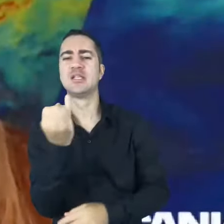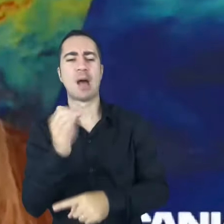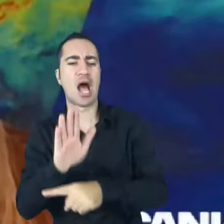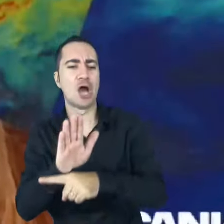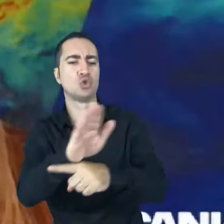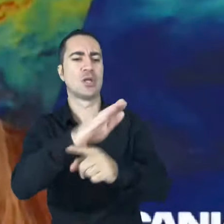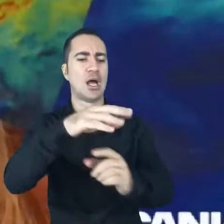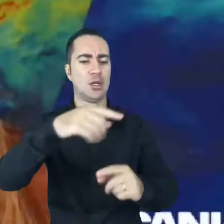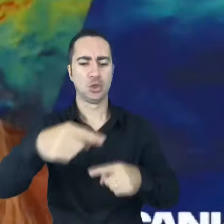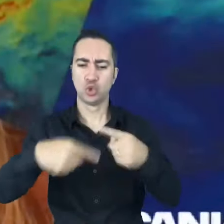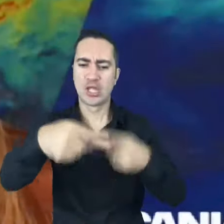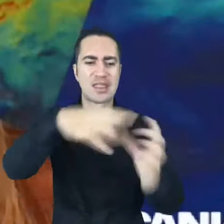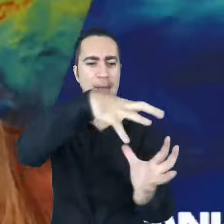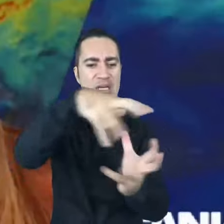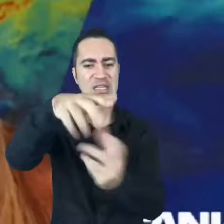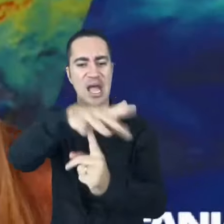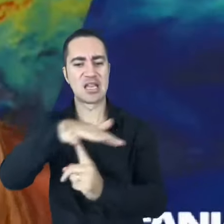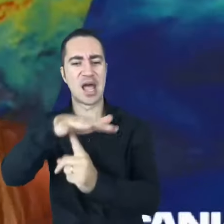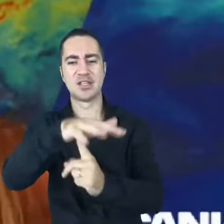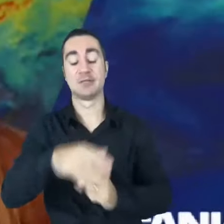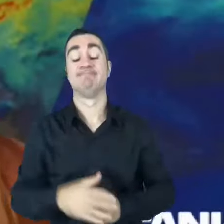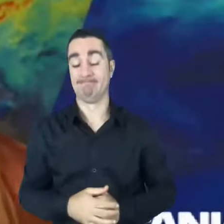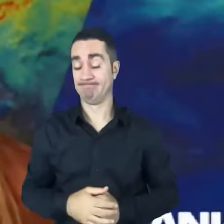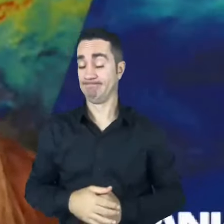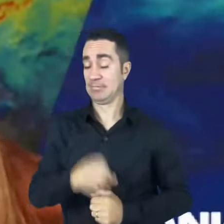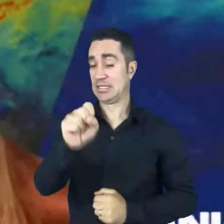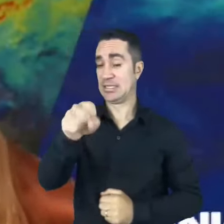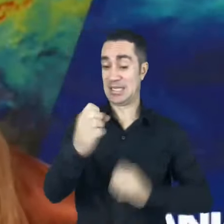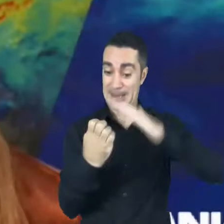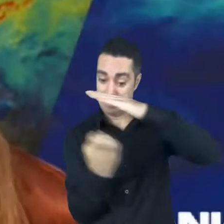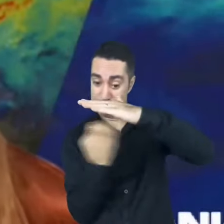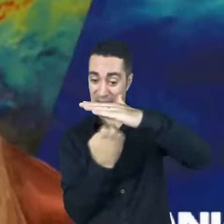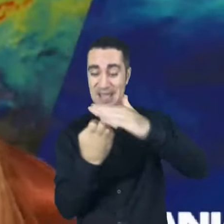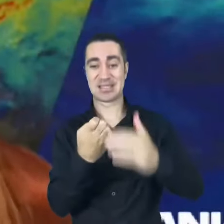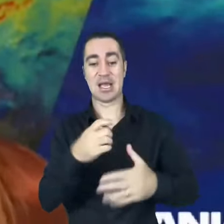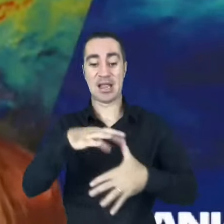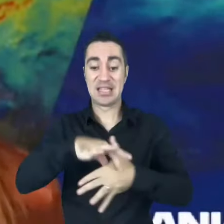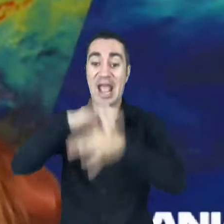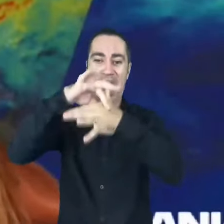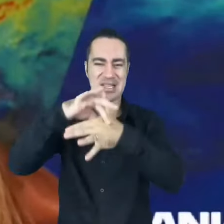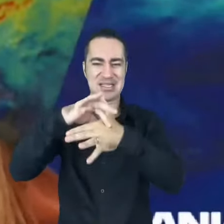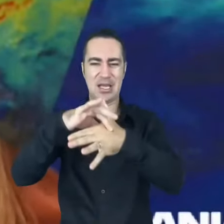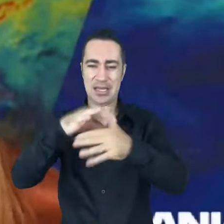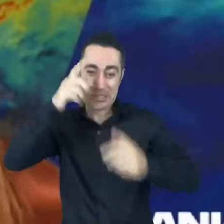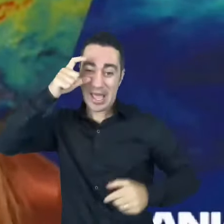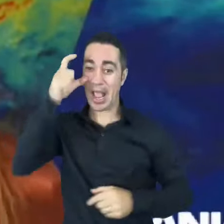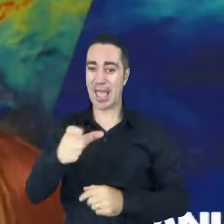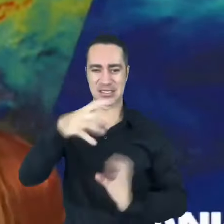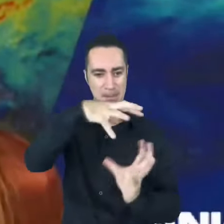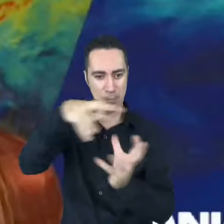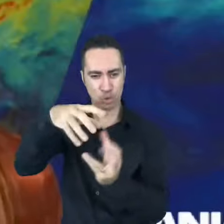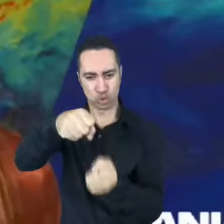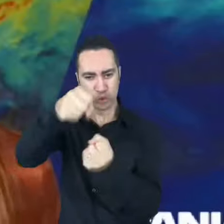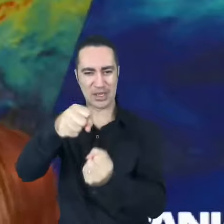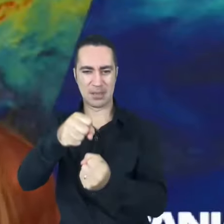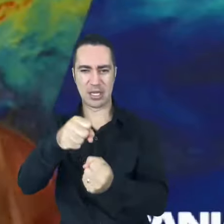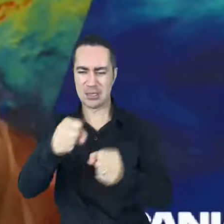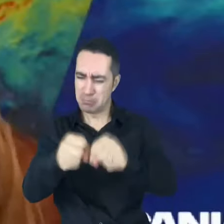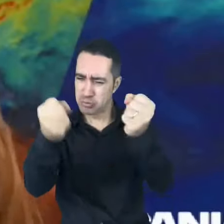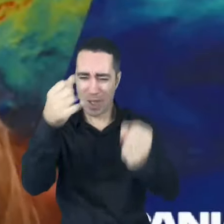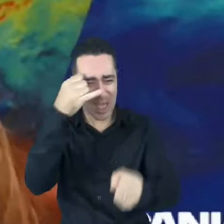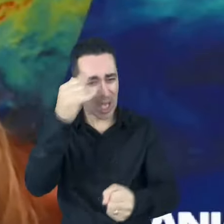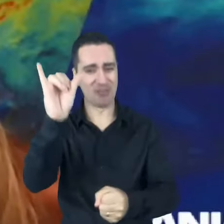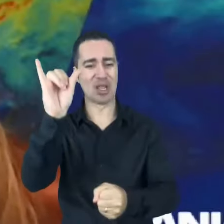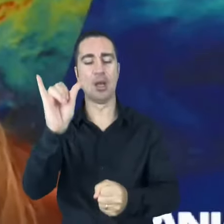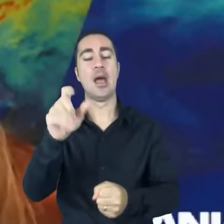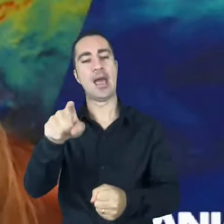Governança corporativa, sim, é um ponto inicial. E o que eu quis dizer na primeira parte do modelo,